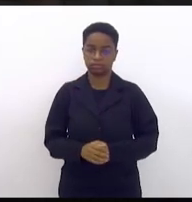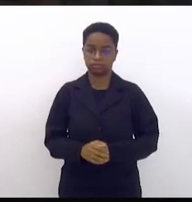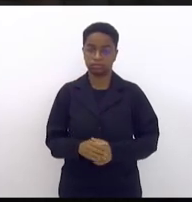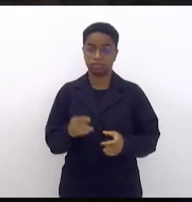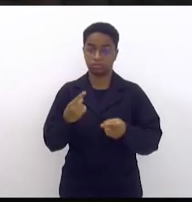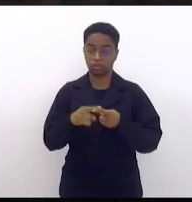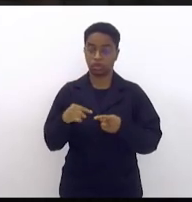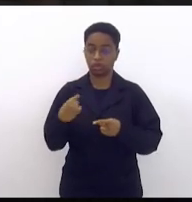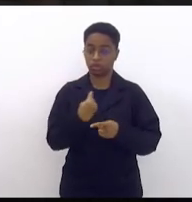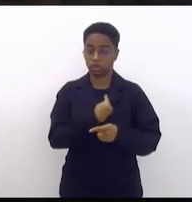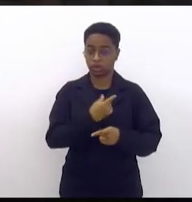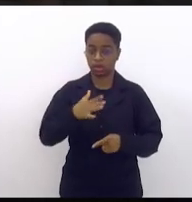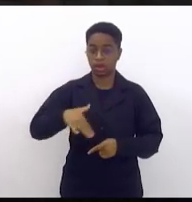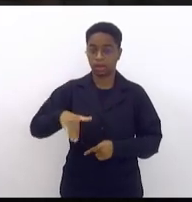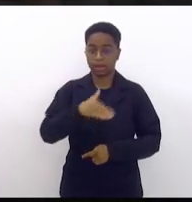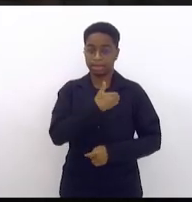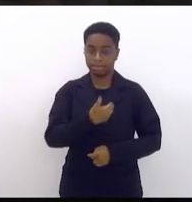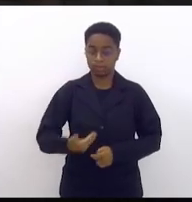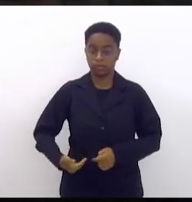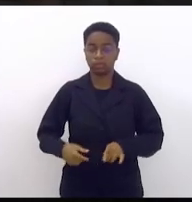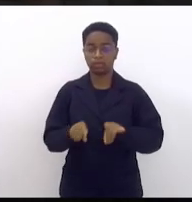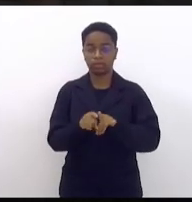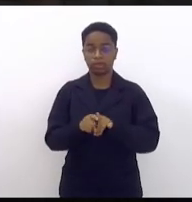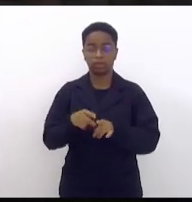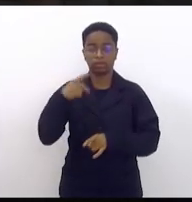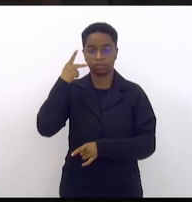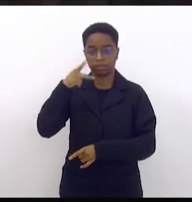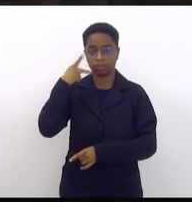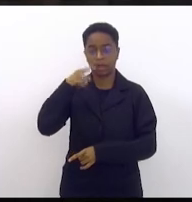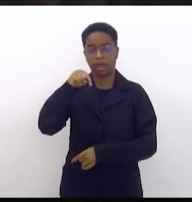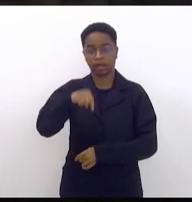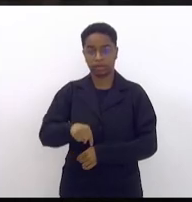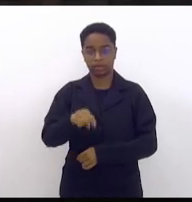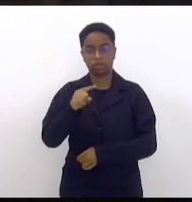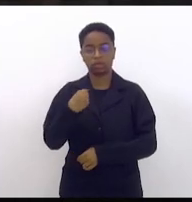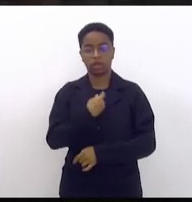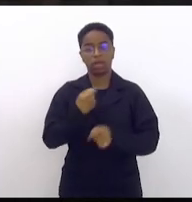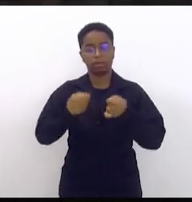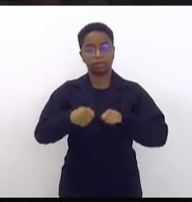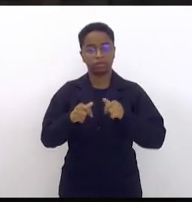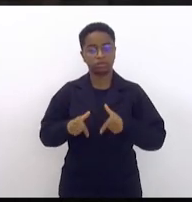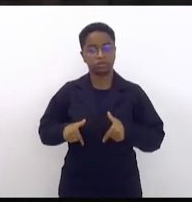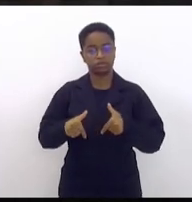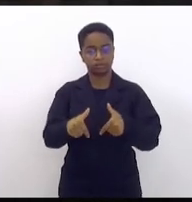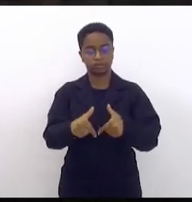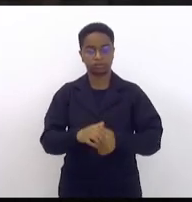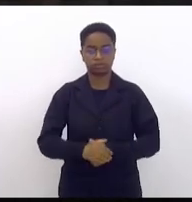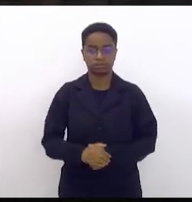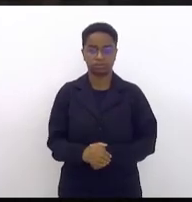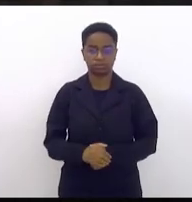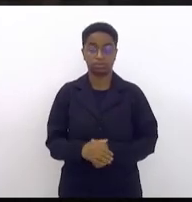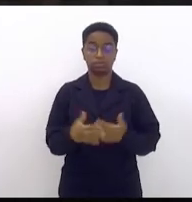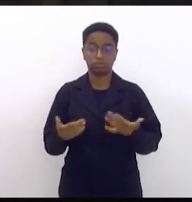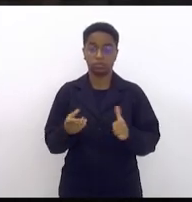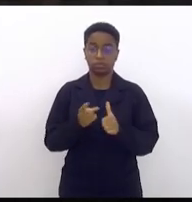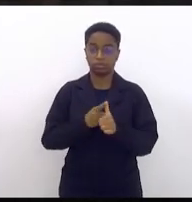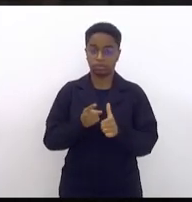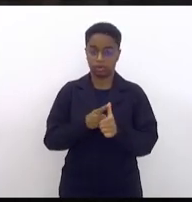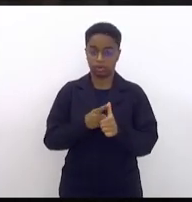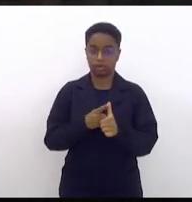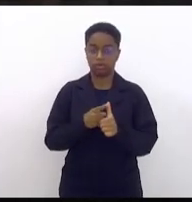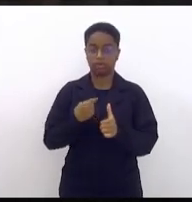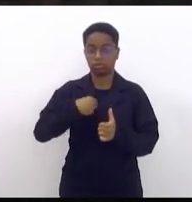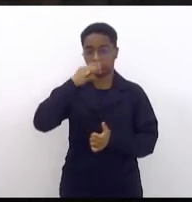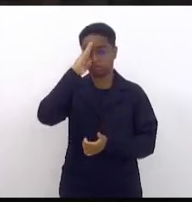enquanto poder público sobretudo enquanto parlamentares desse estado precisamos enfrentar eh o primeiro deles e